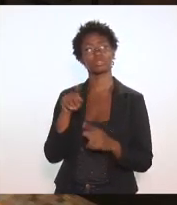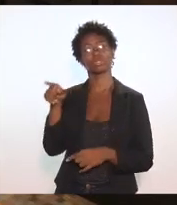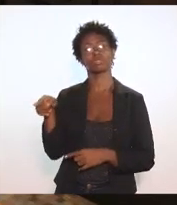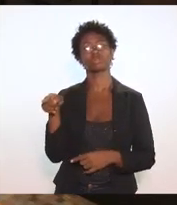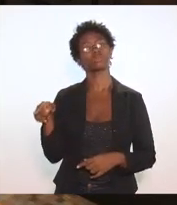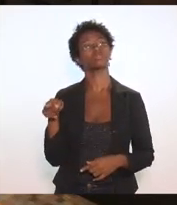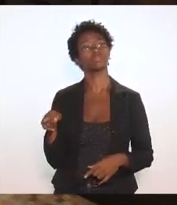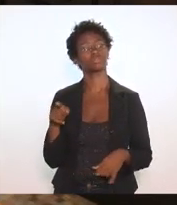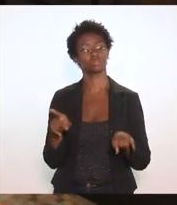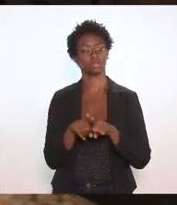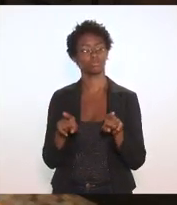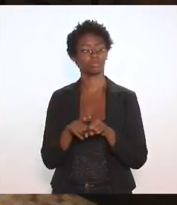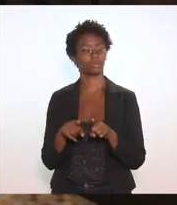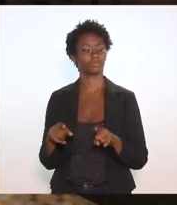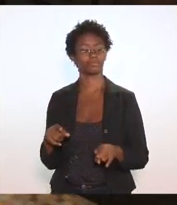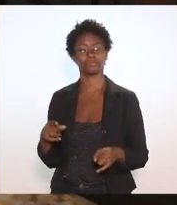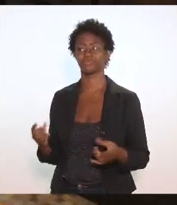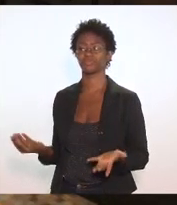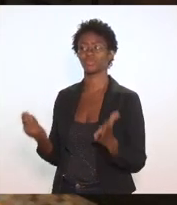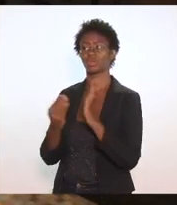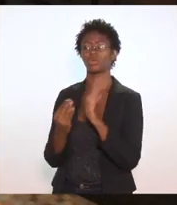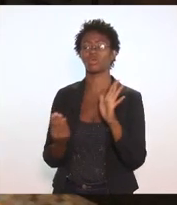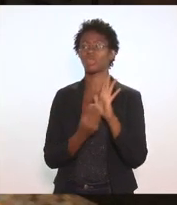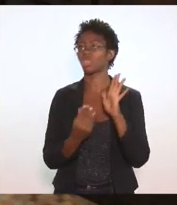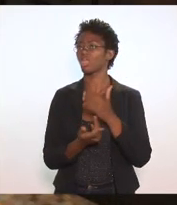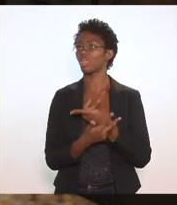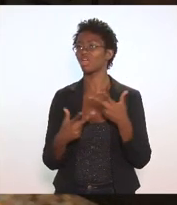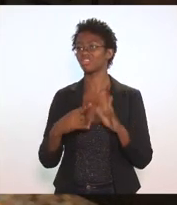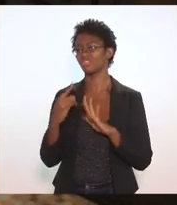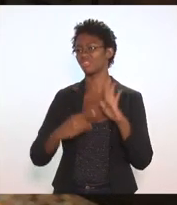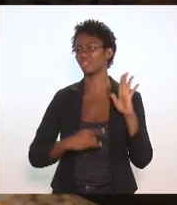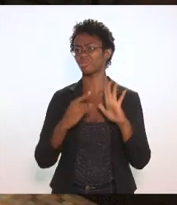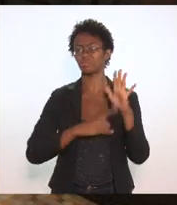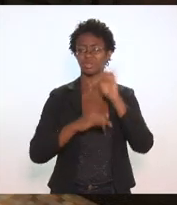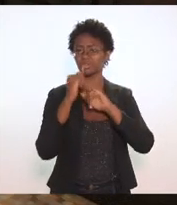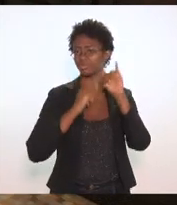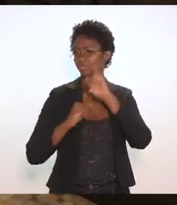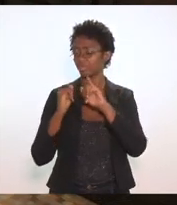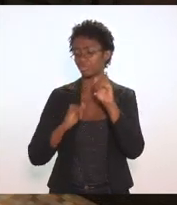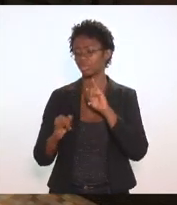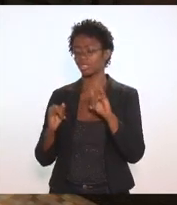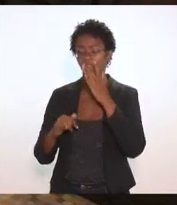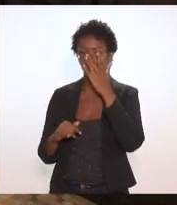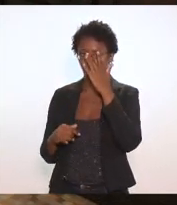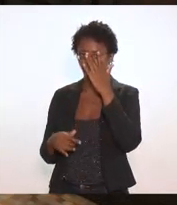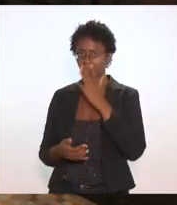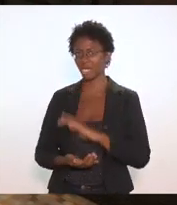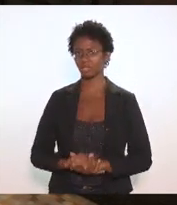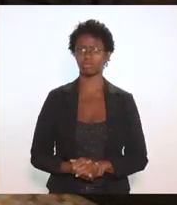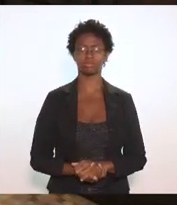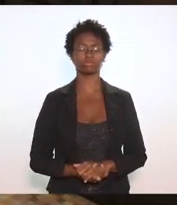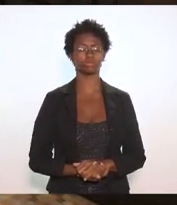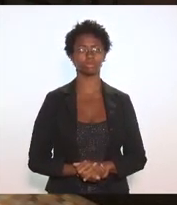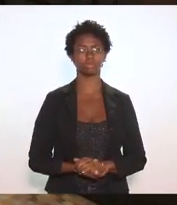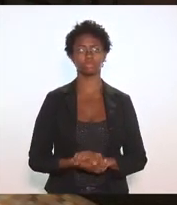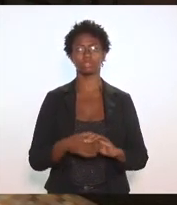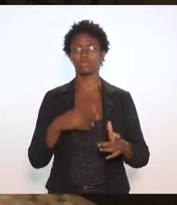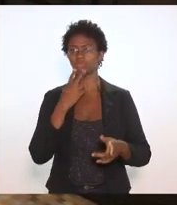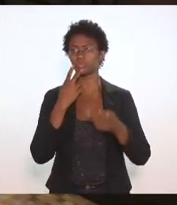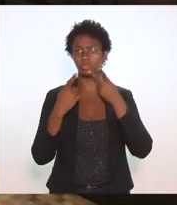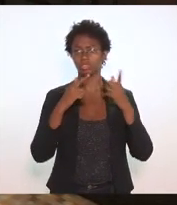pudesse sediar um acervo, um repertório de documentos, de informações, restituindo a tradição africana,